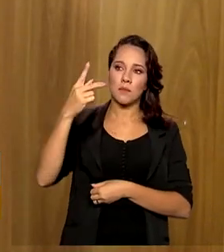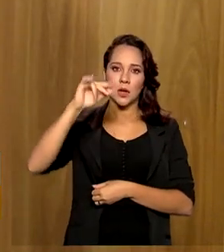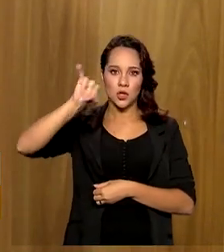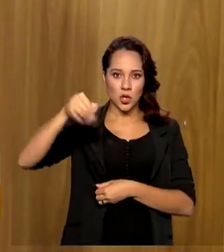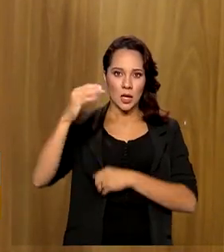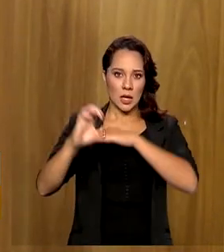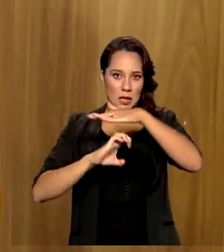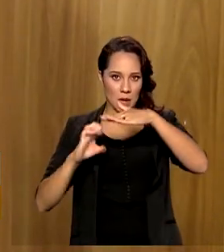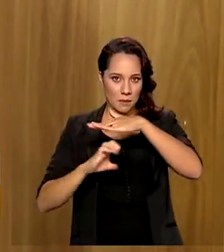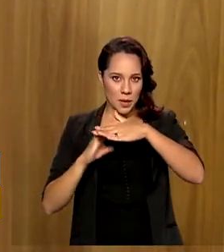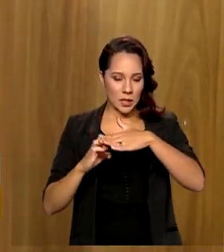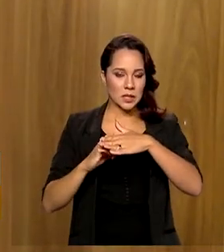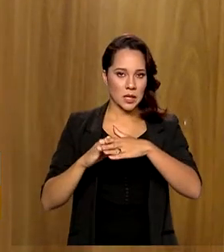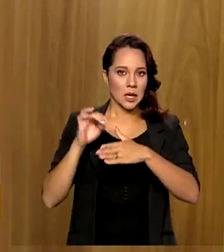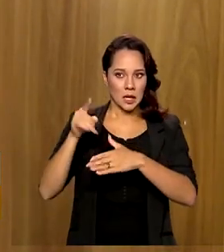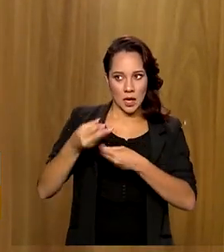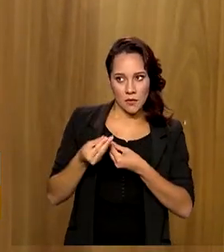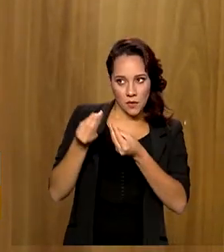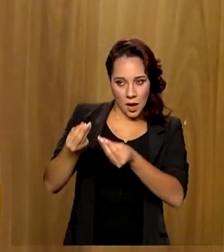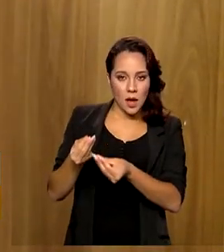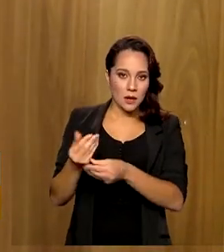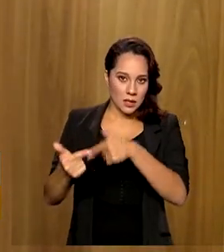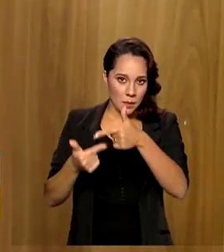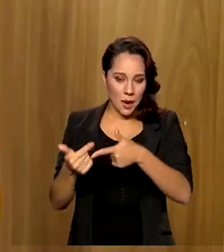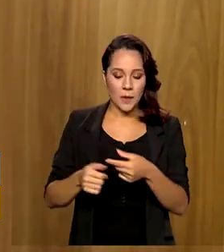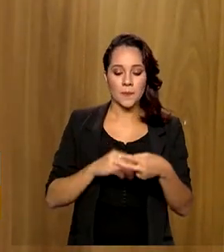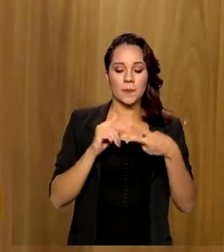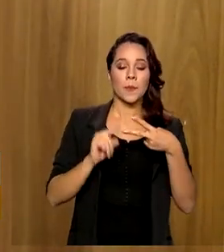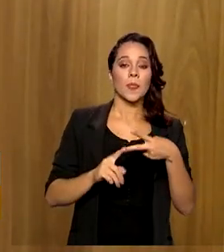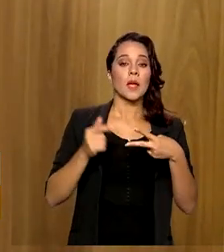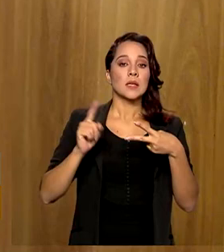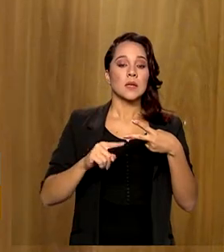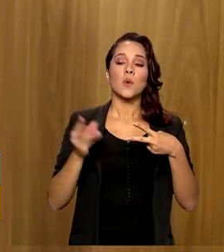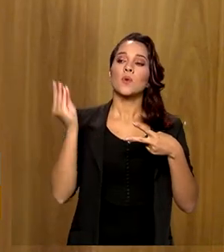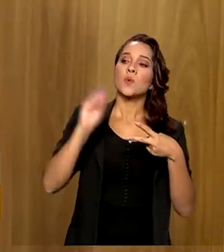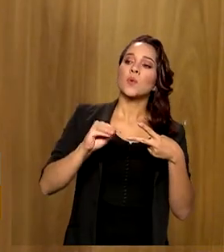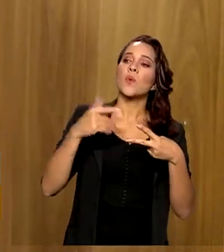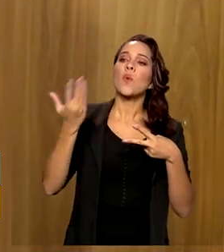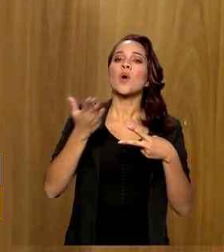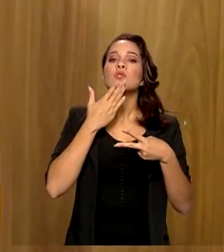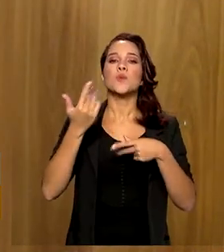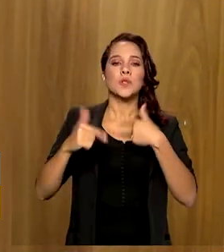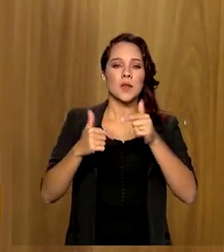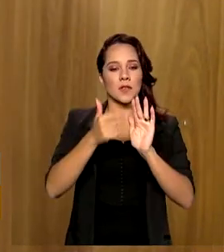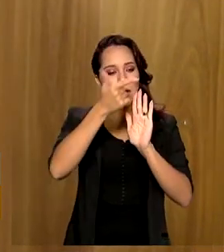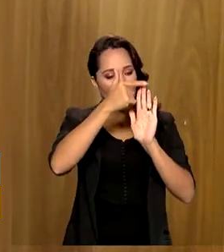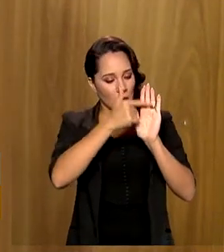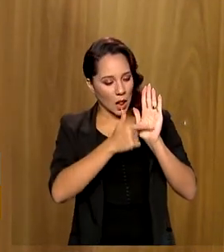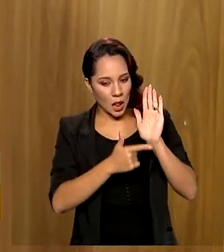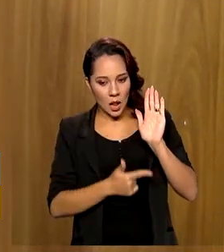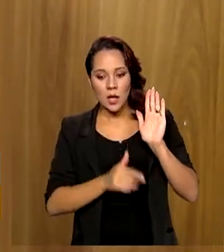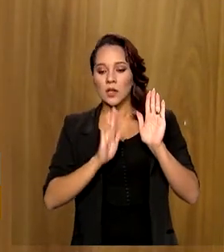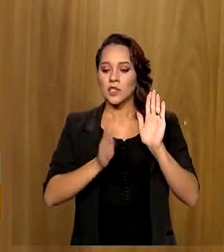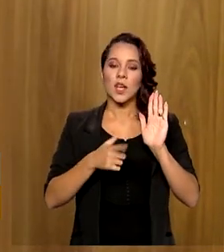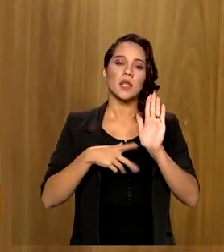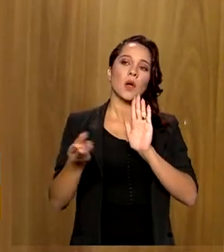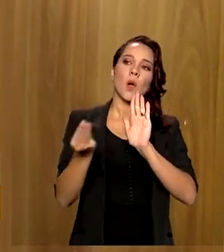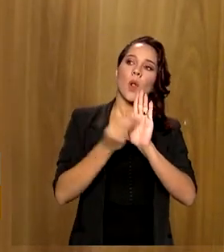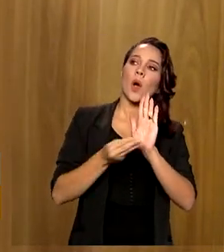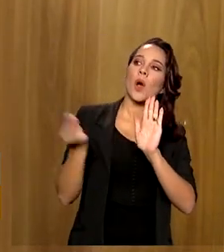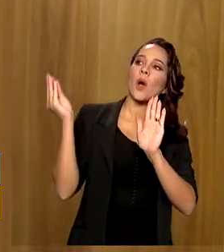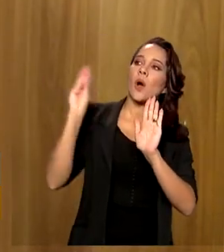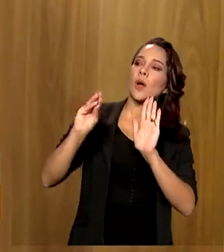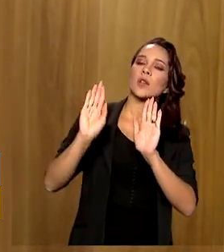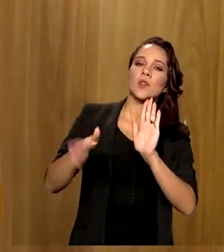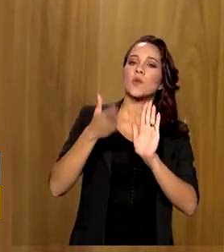da empresa para a qual ele está prestando serviço. Segundo, ele digita qual o serviço. Você tem uma listinha já automatizada que ele seleciona